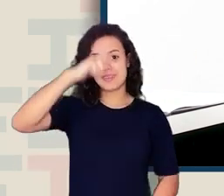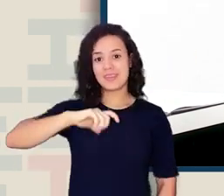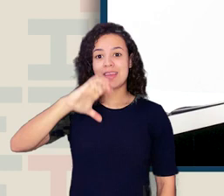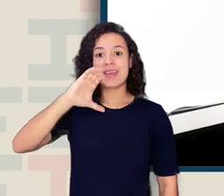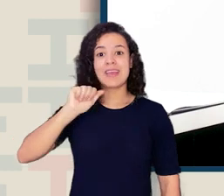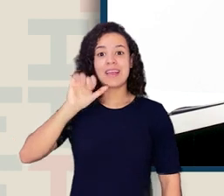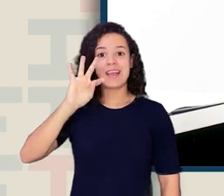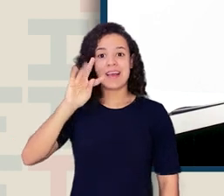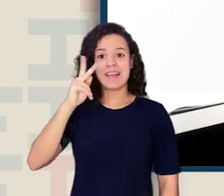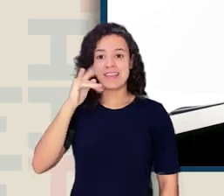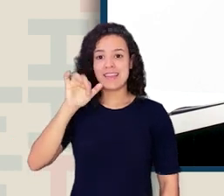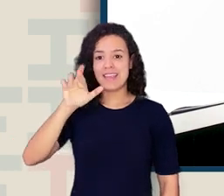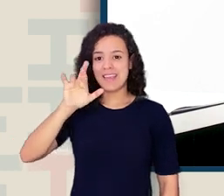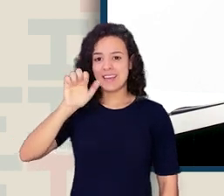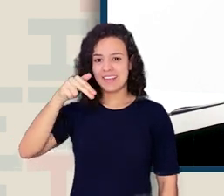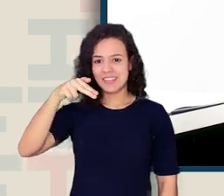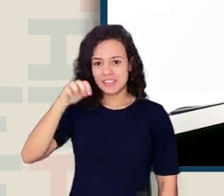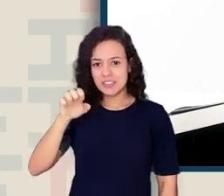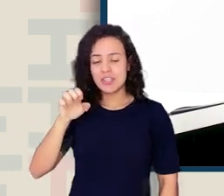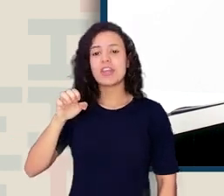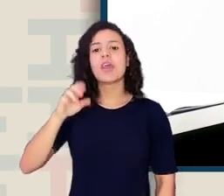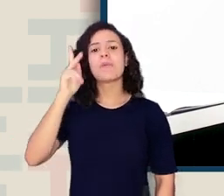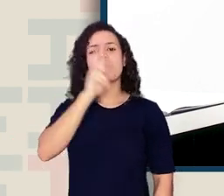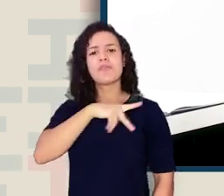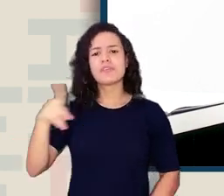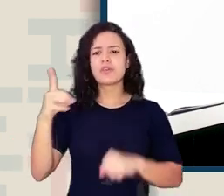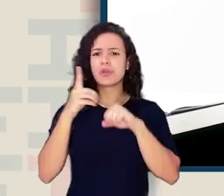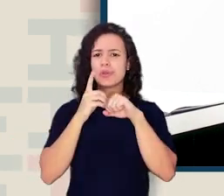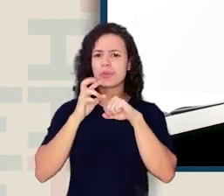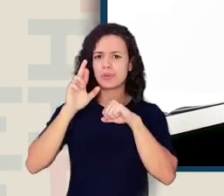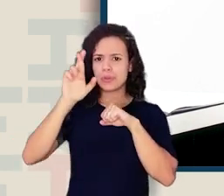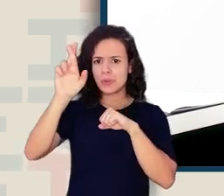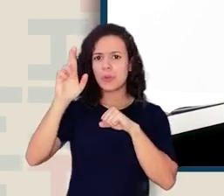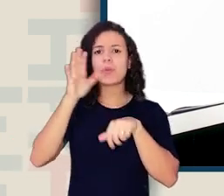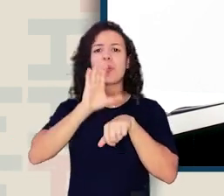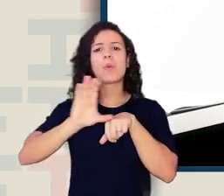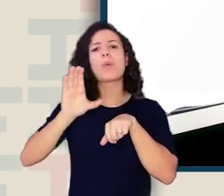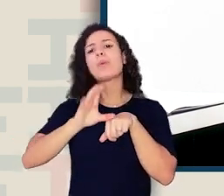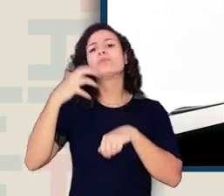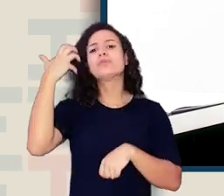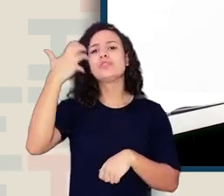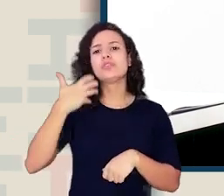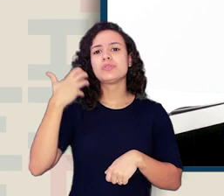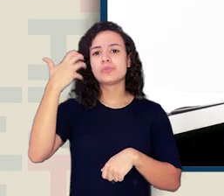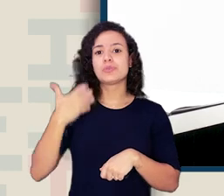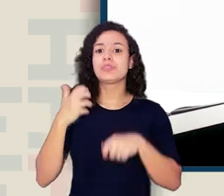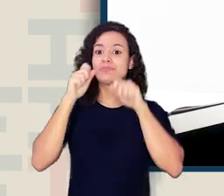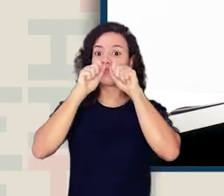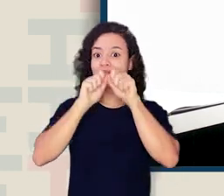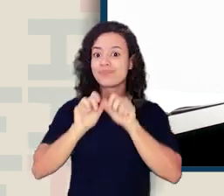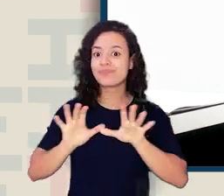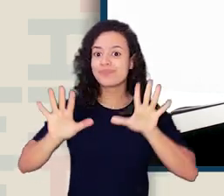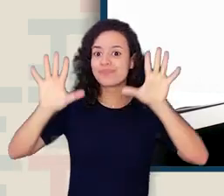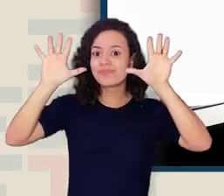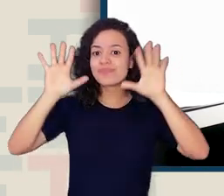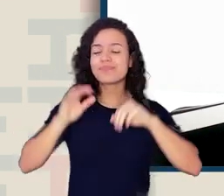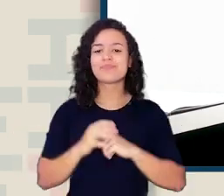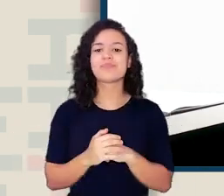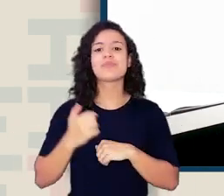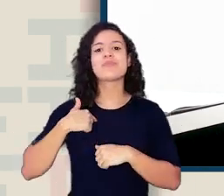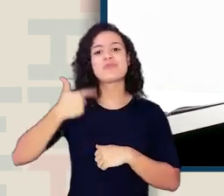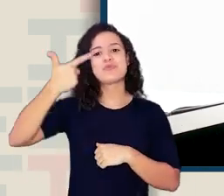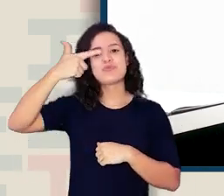Olá, eu sou Caterine Furtado, professora doutora do curso de música da Universidade Federal do